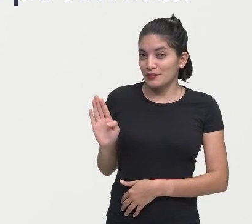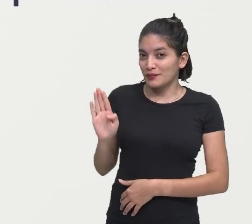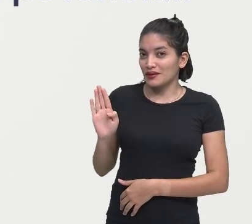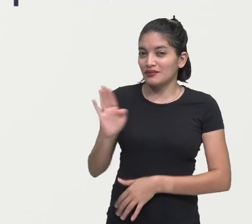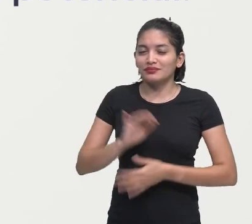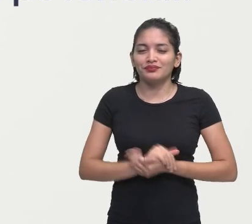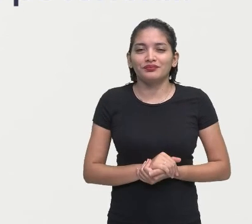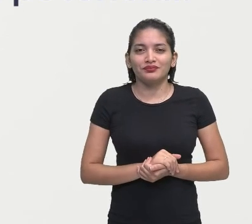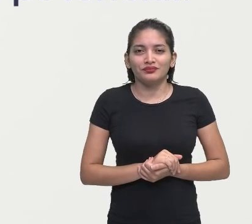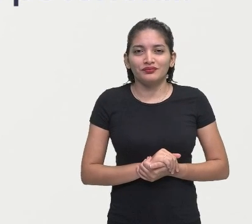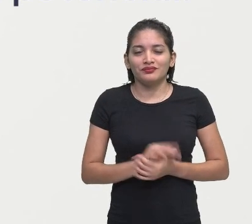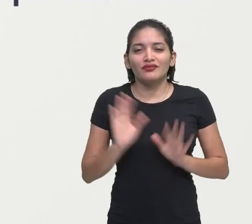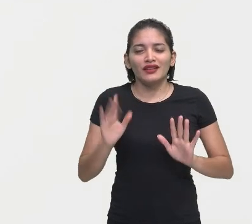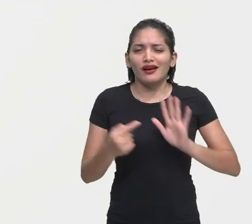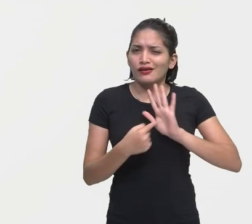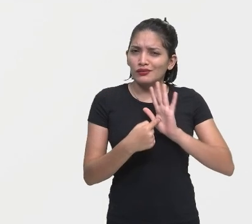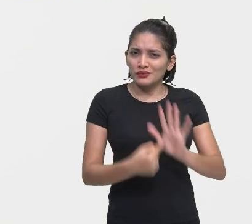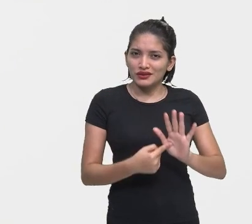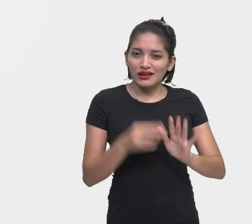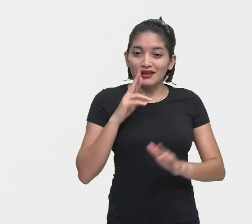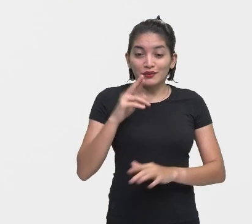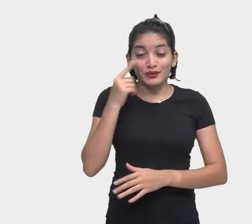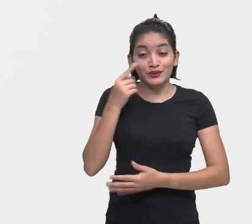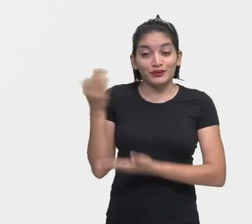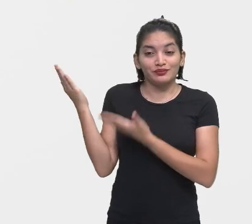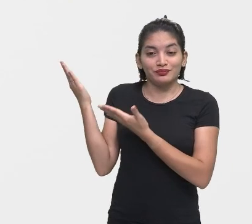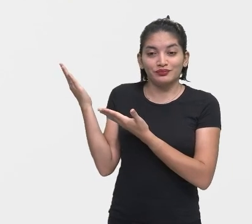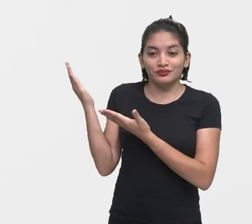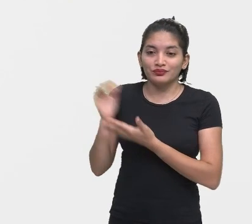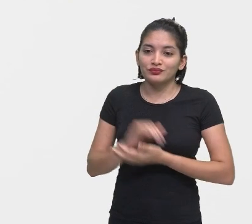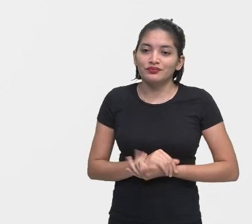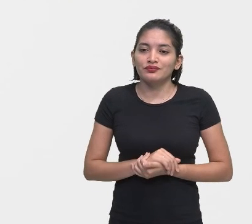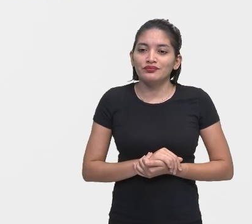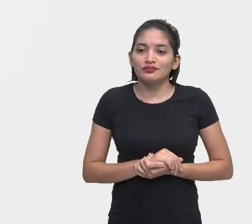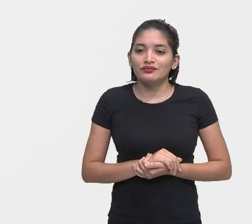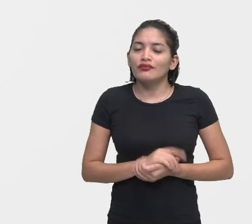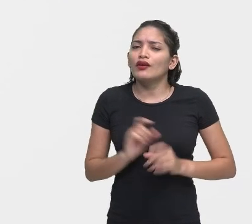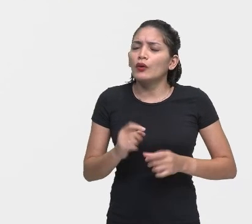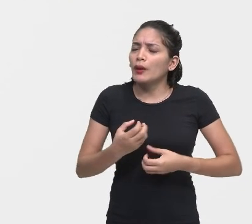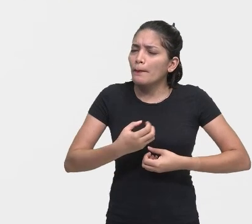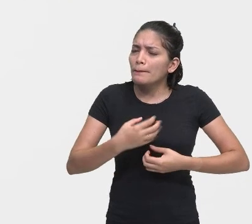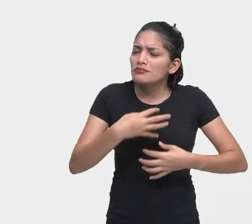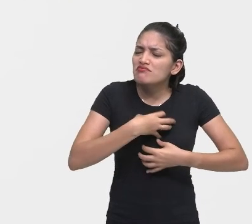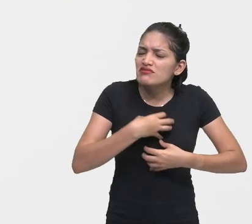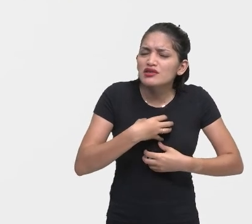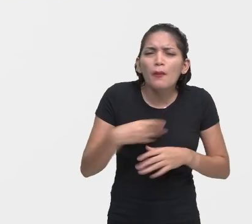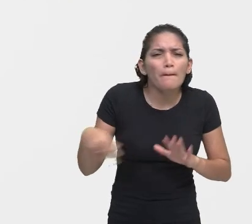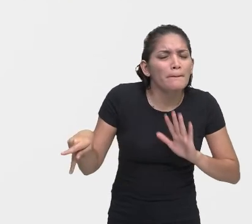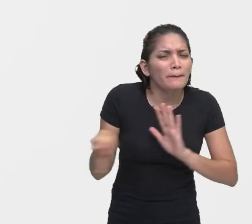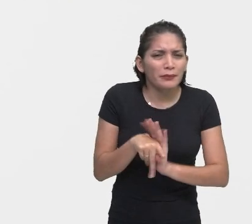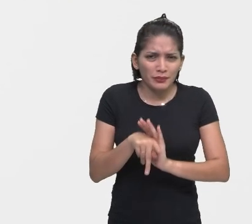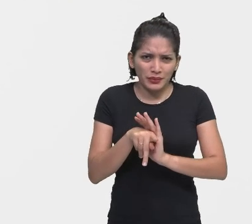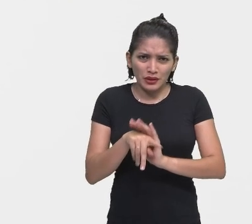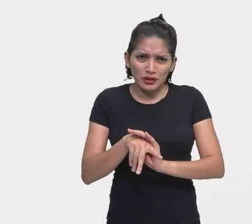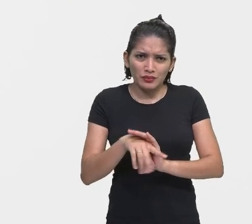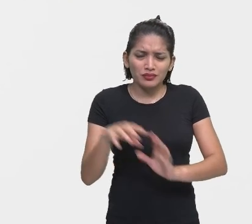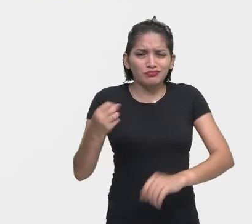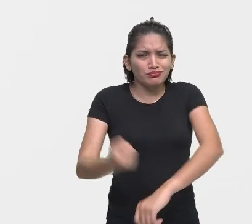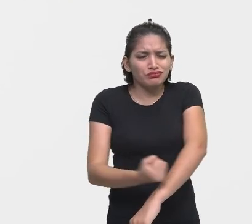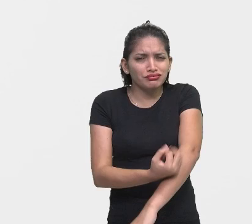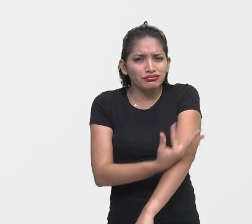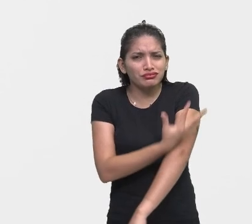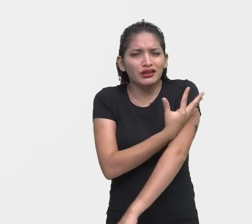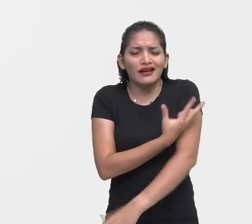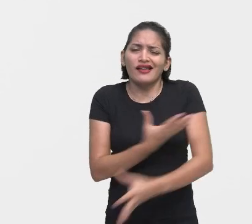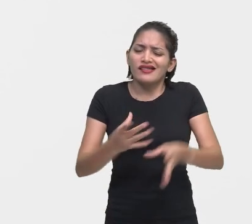Isso, e eu mostro já para você o gabarito, não é? Que quer dizer de si mesmo. Ele exprime a noção dele mesmo, de si próprio, descrevendo